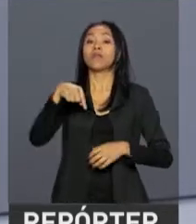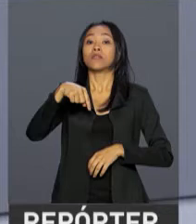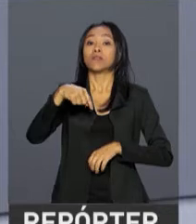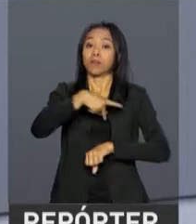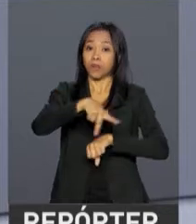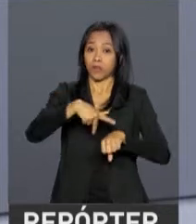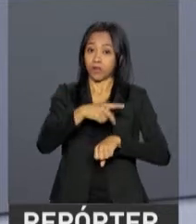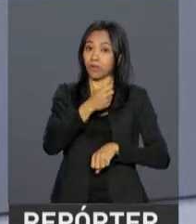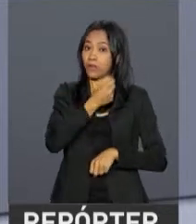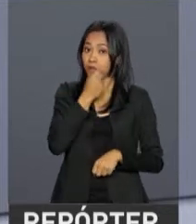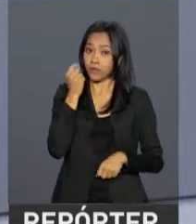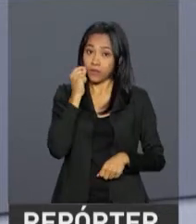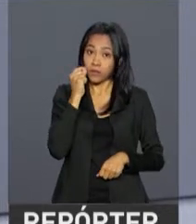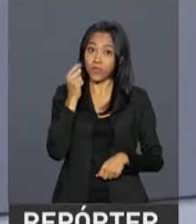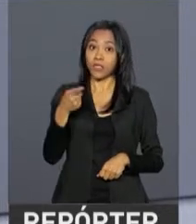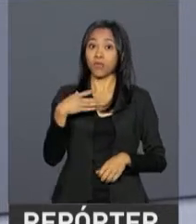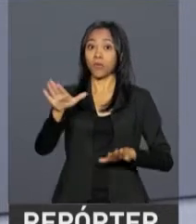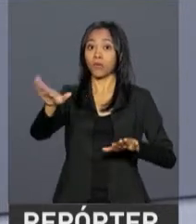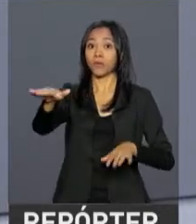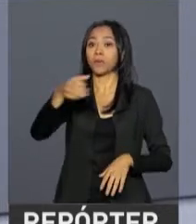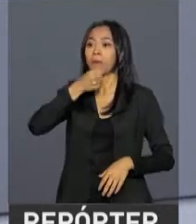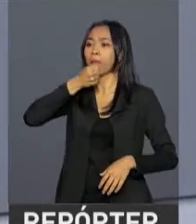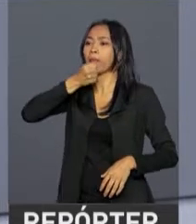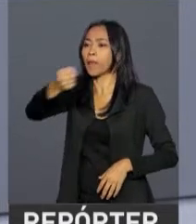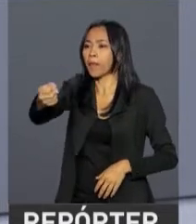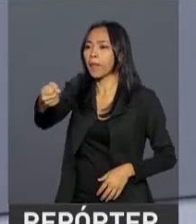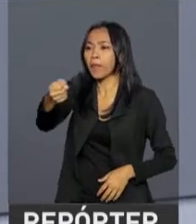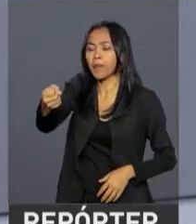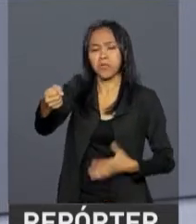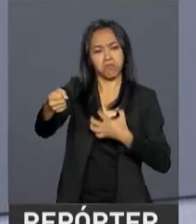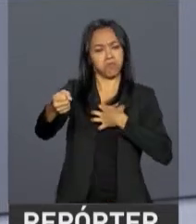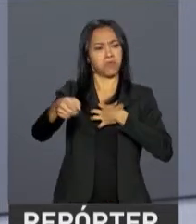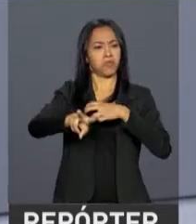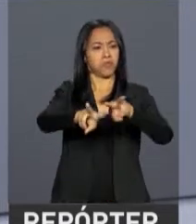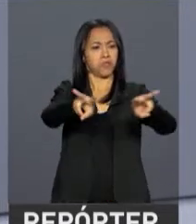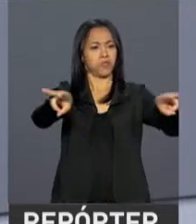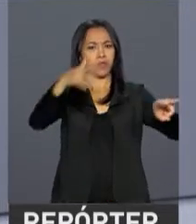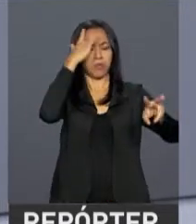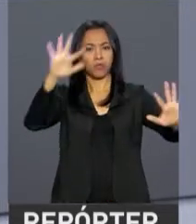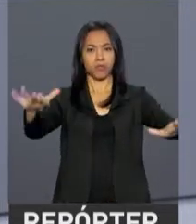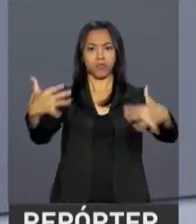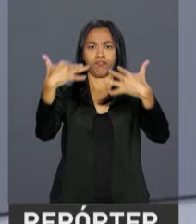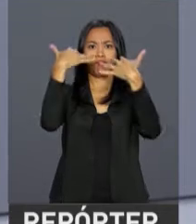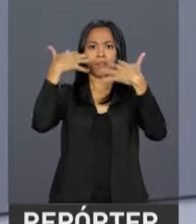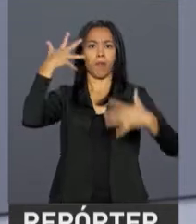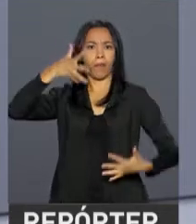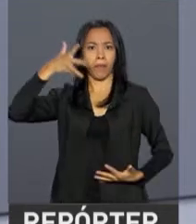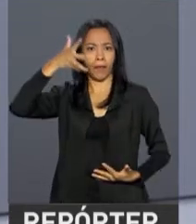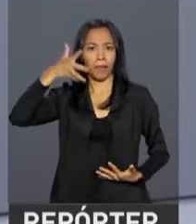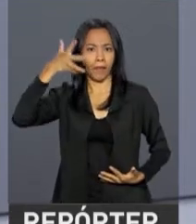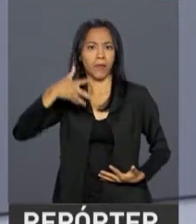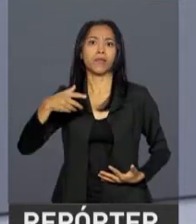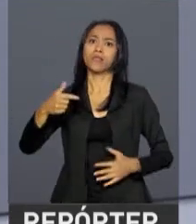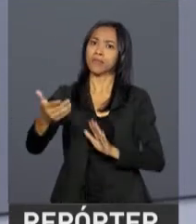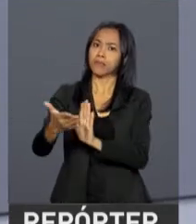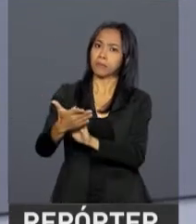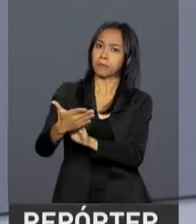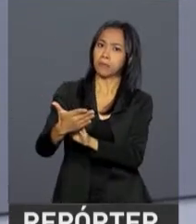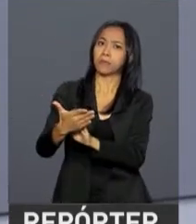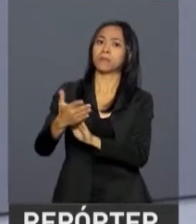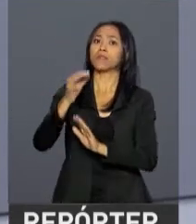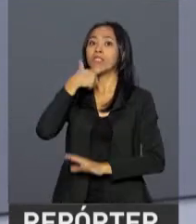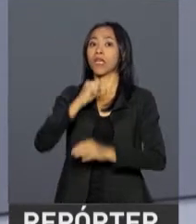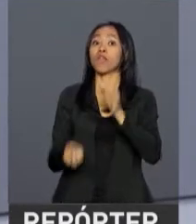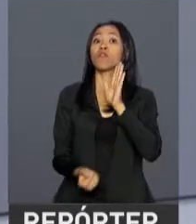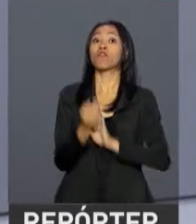ser abordado pelos jornalistas, disse que sentiu uma plateia muito atenta às suas palavras e que recebeu um forte elogio do fundador